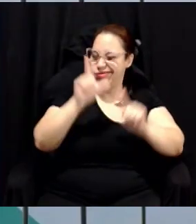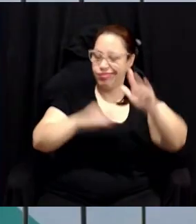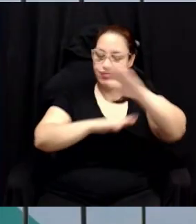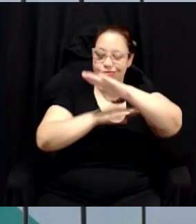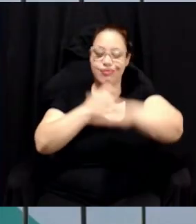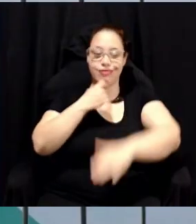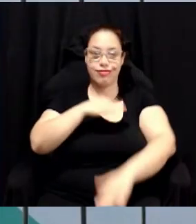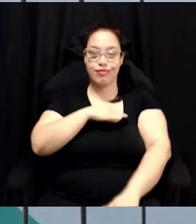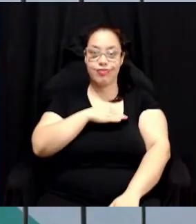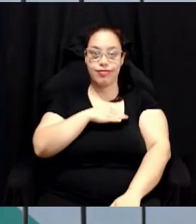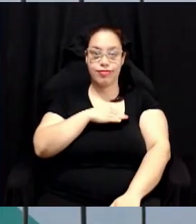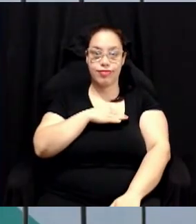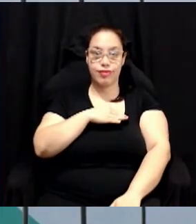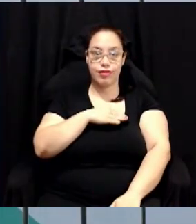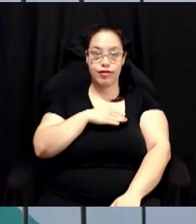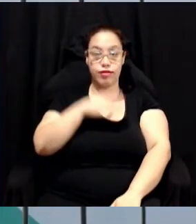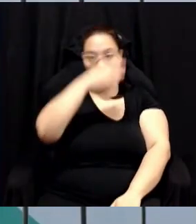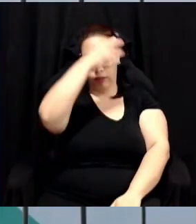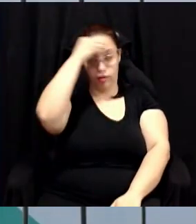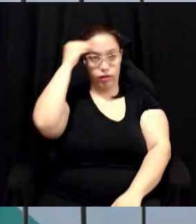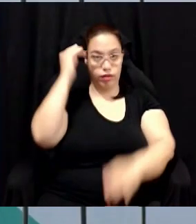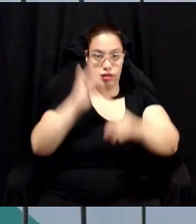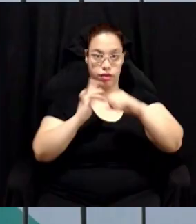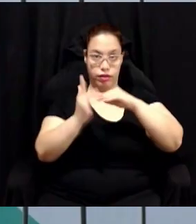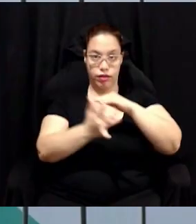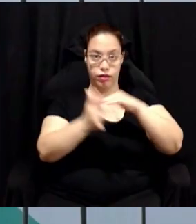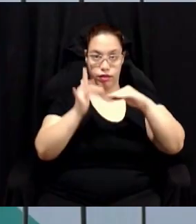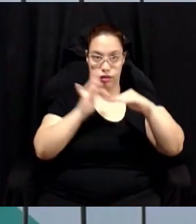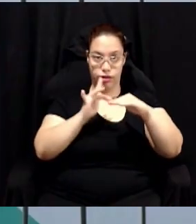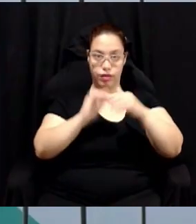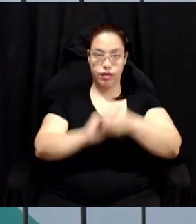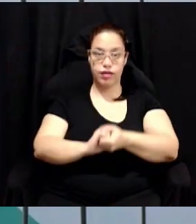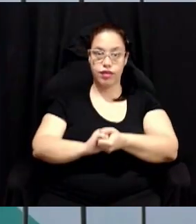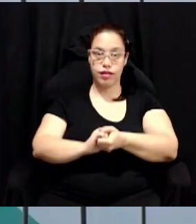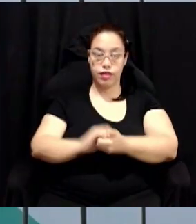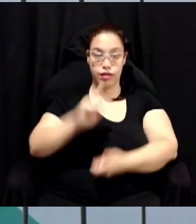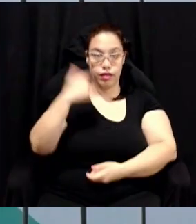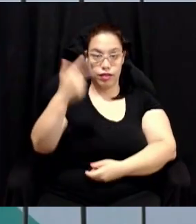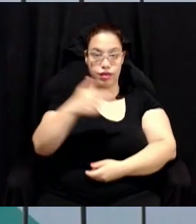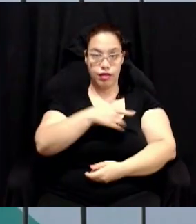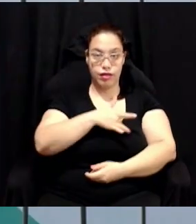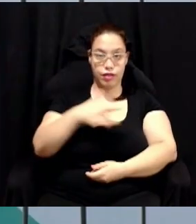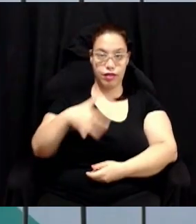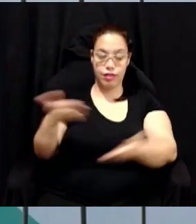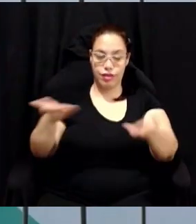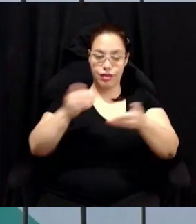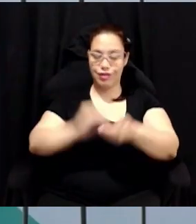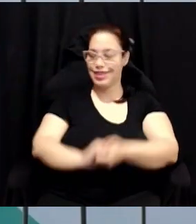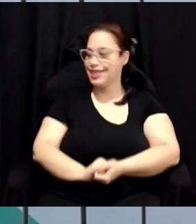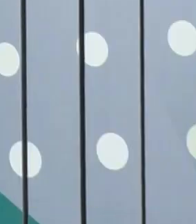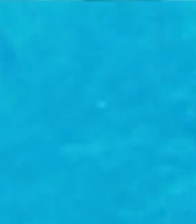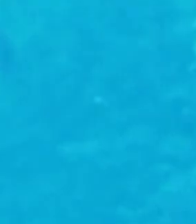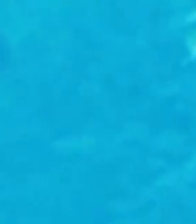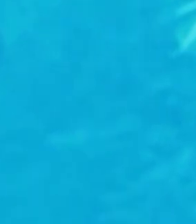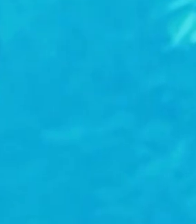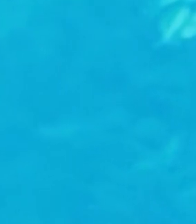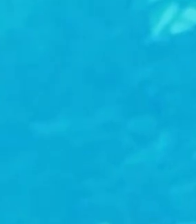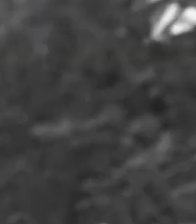da TV Câmara Campinas. E não se esqueça de nos acompanhar nas redes sociais. Até o próximo Saúde Agora!